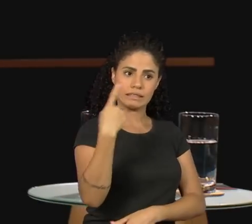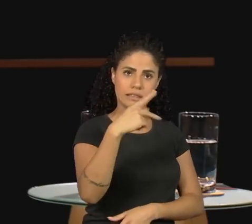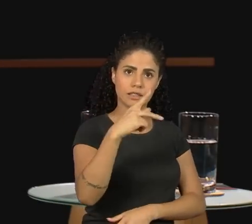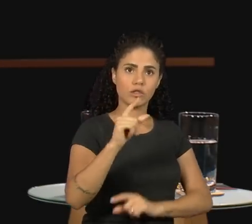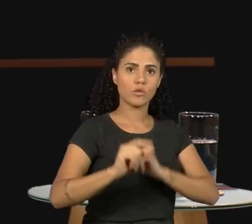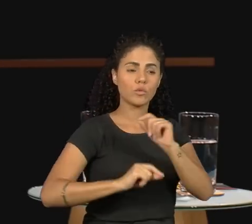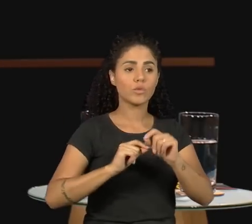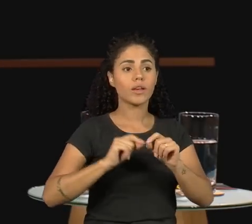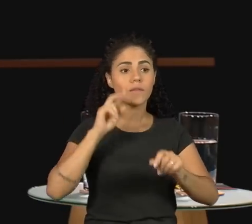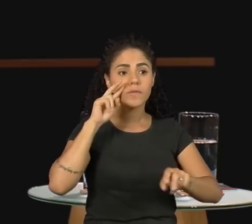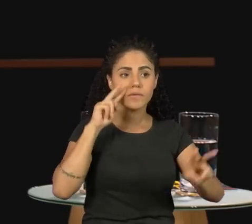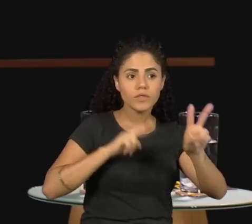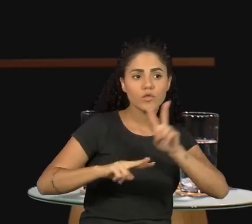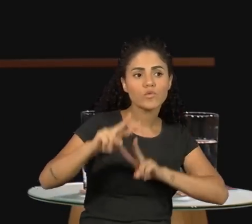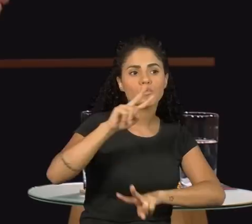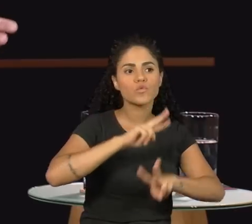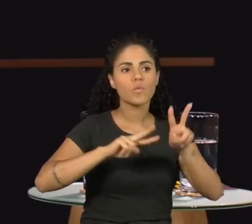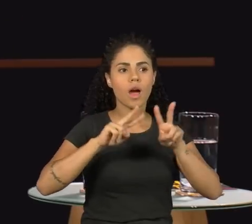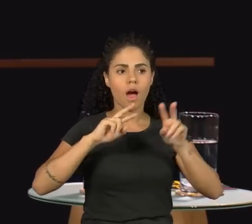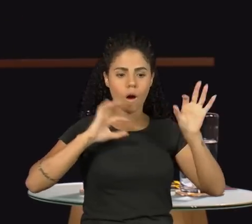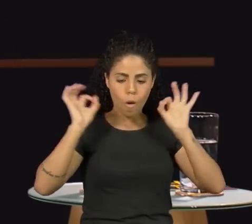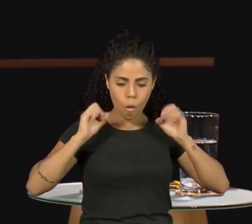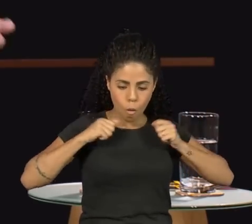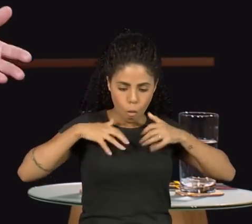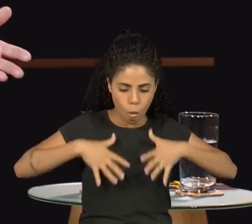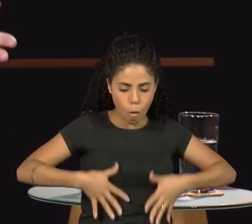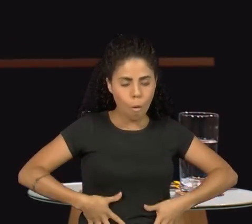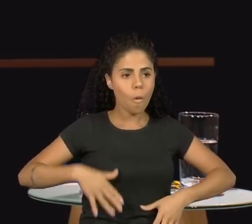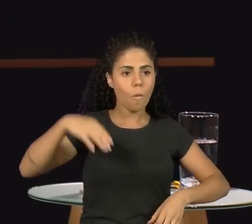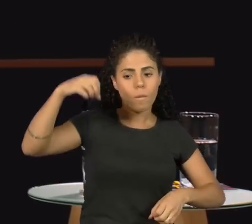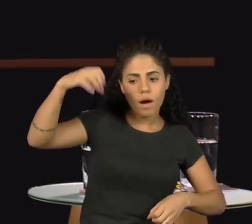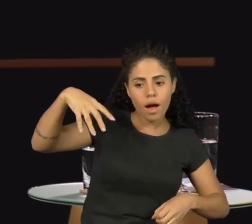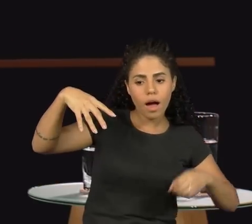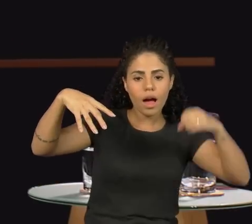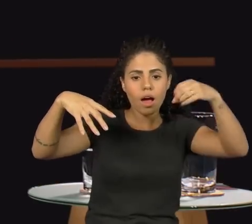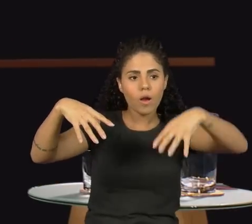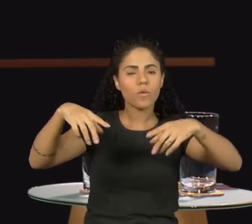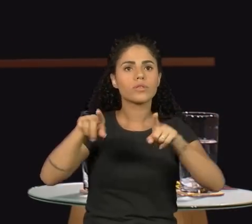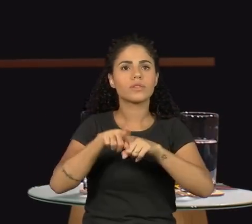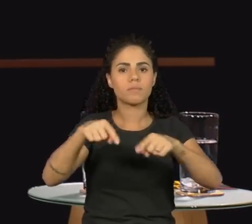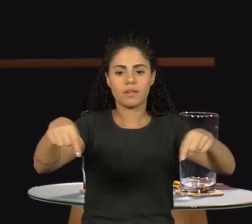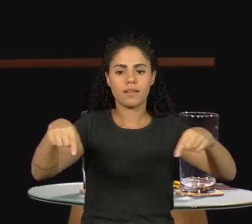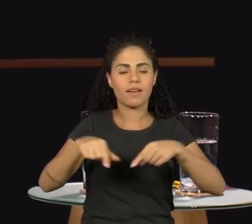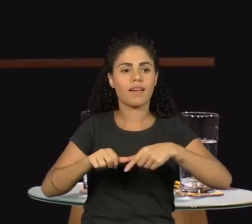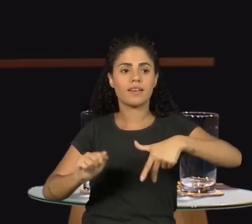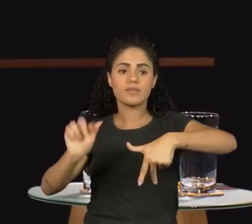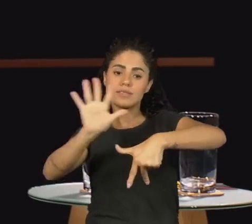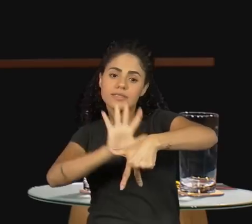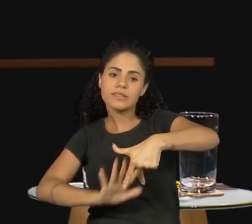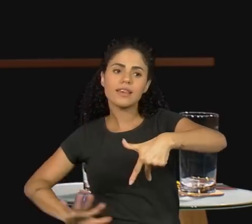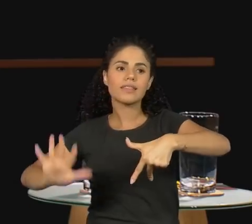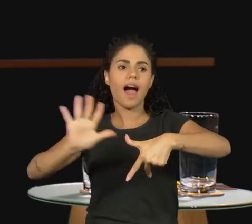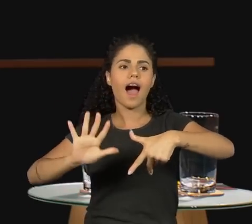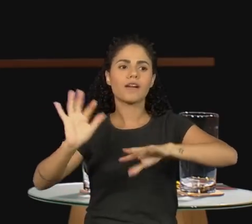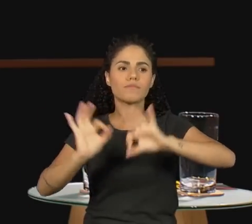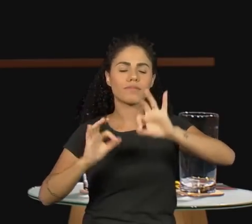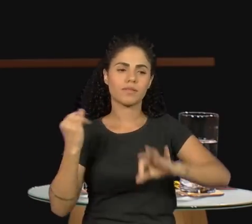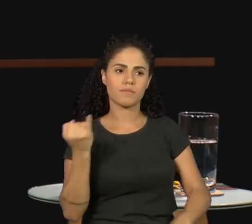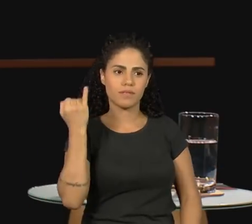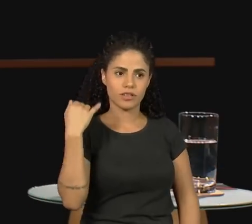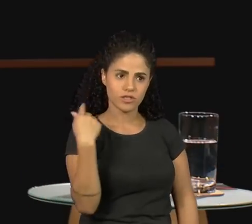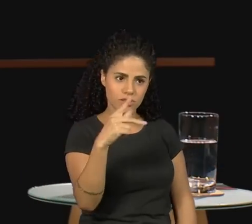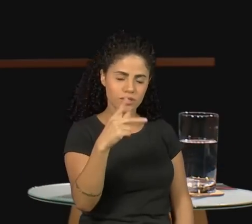espetáculos, é o visual, né? Os figurinos, a iluminação e principalmente os cenários. São elementos sempre